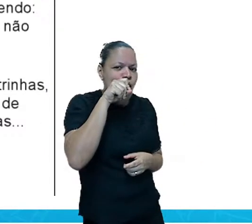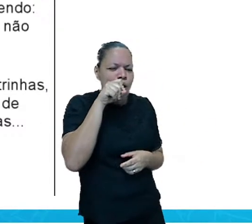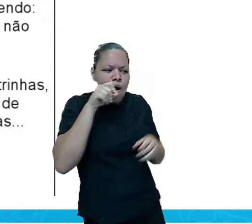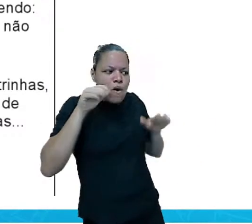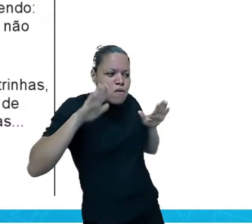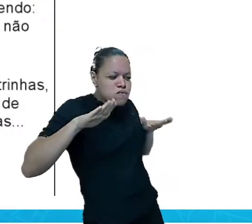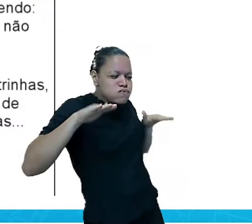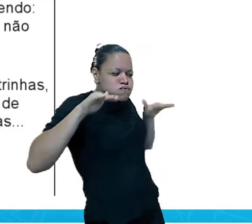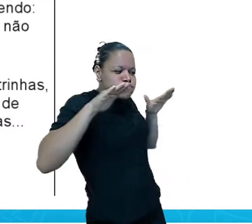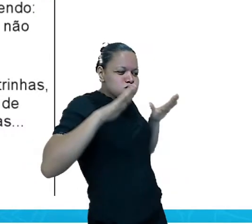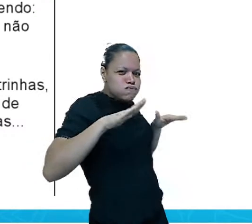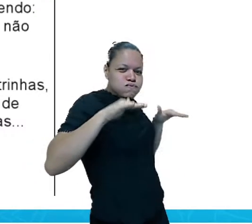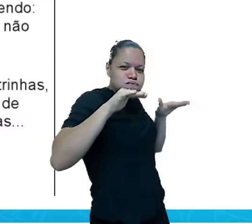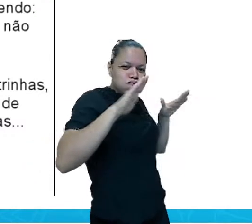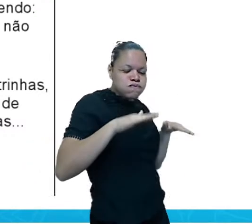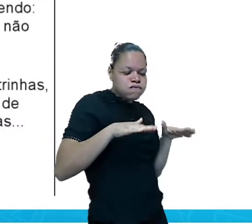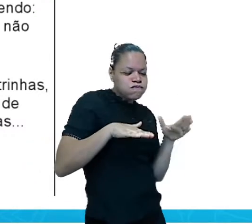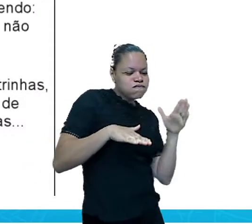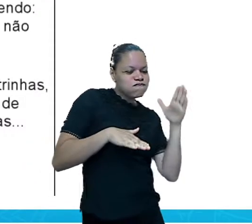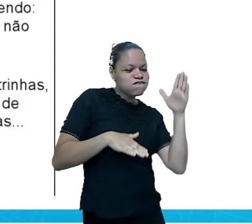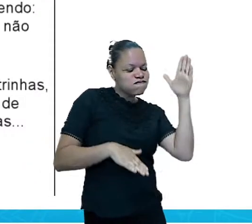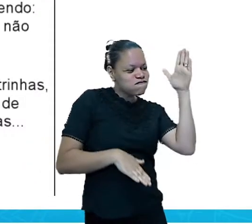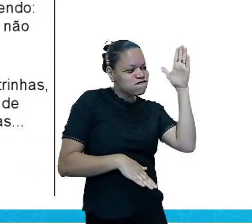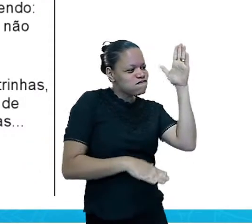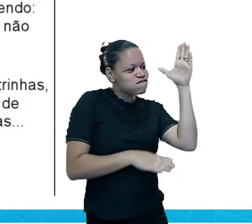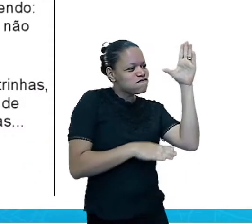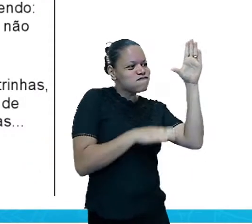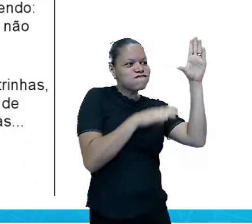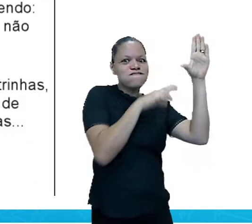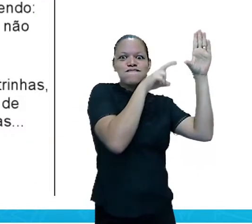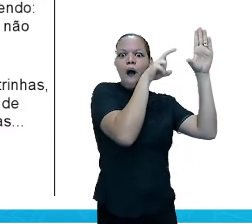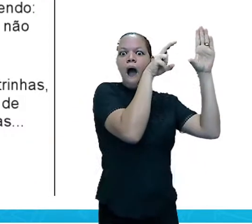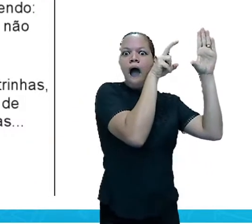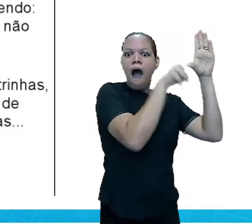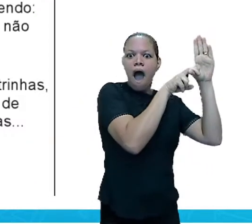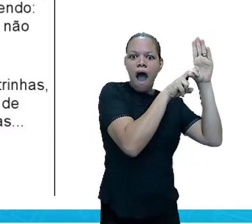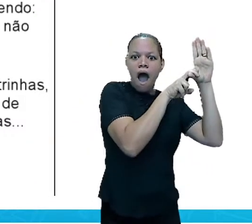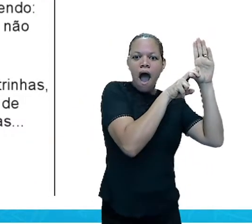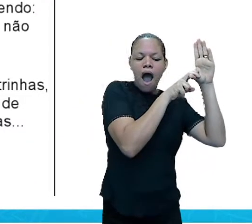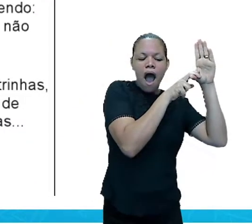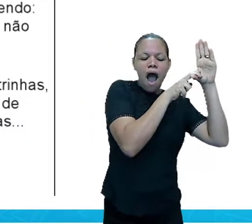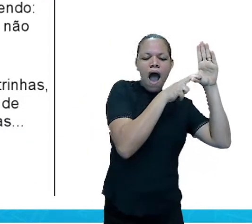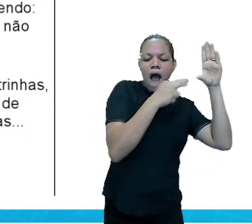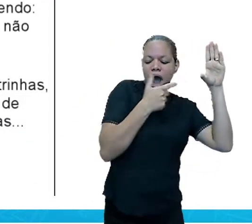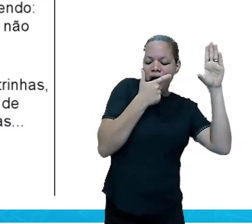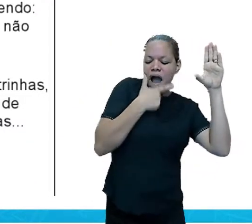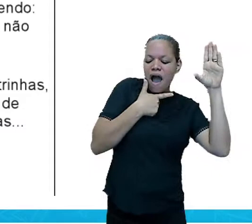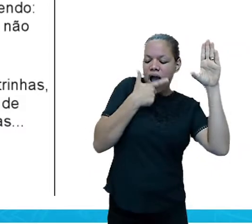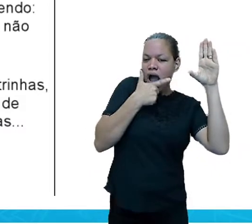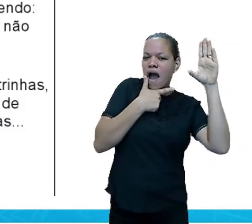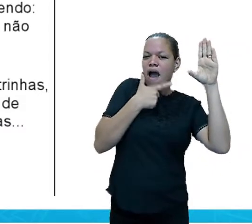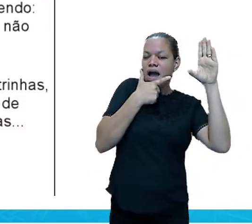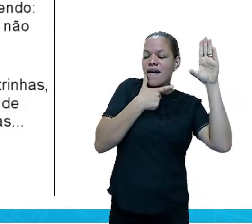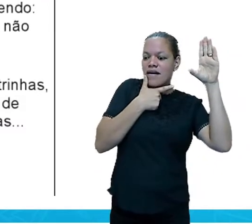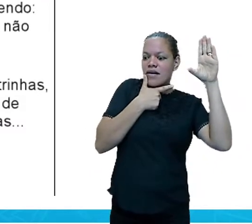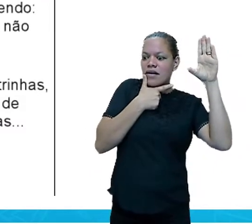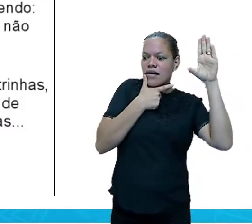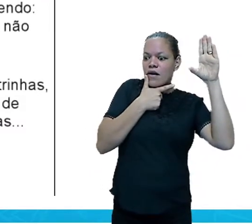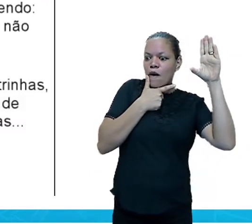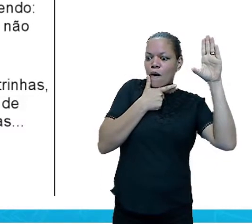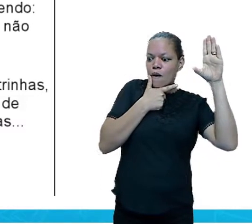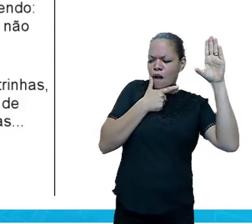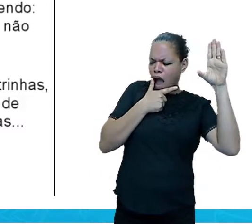árvore com um pedaço de queijo no bico quando passou uma raposa. Vendo o corvo com